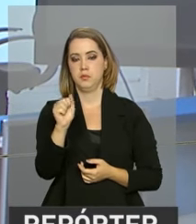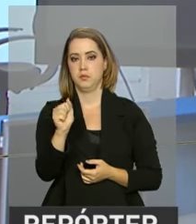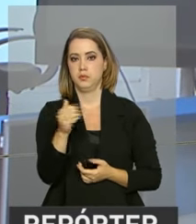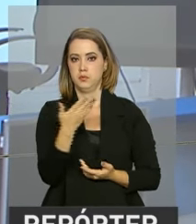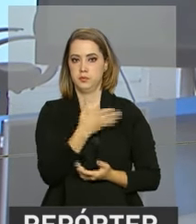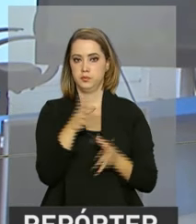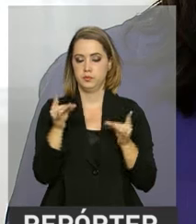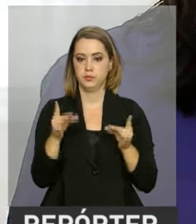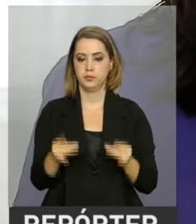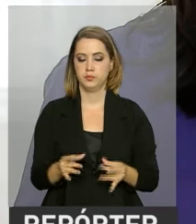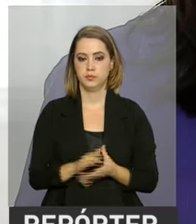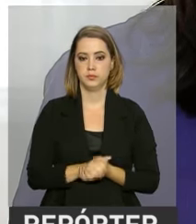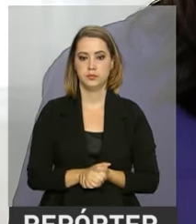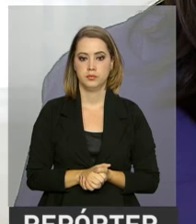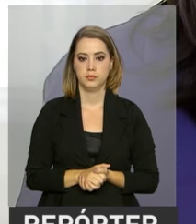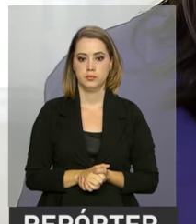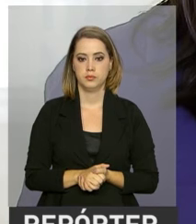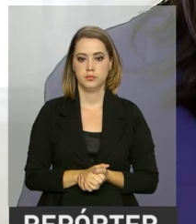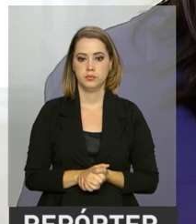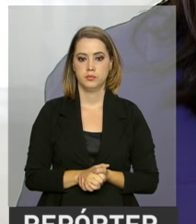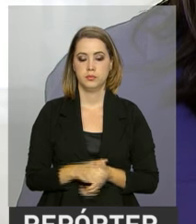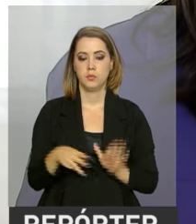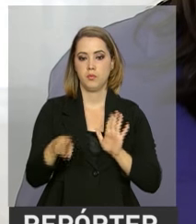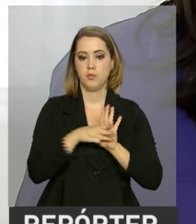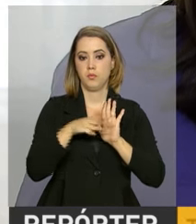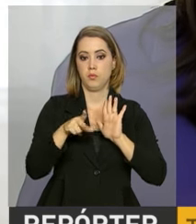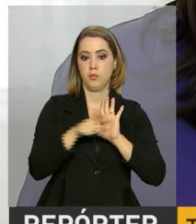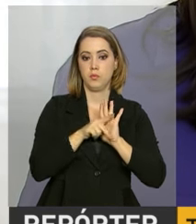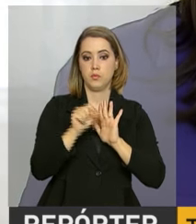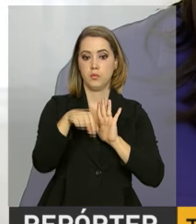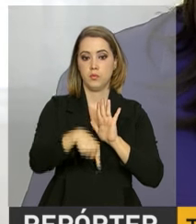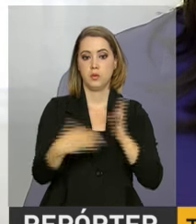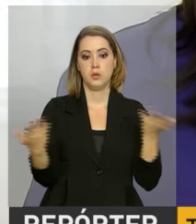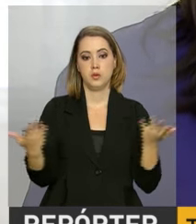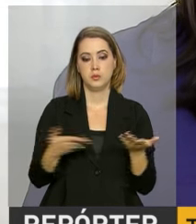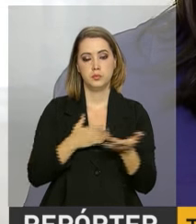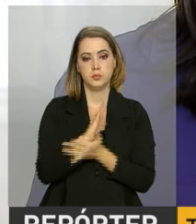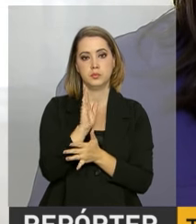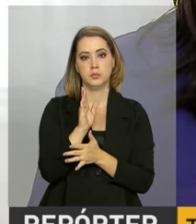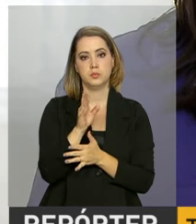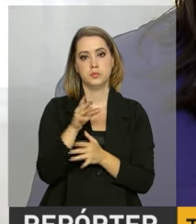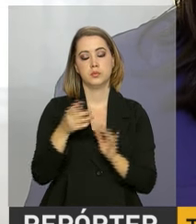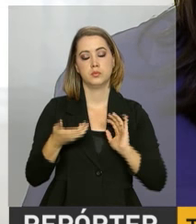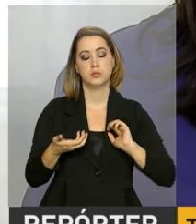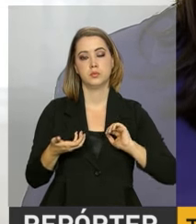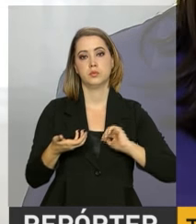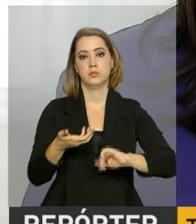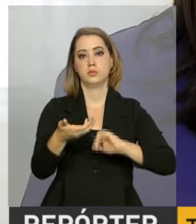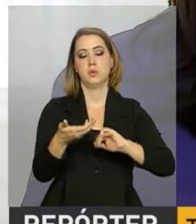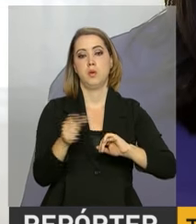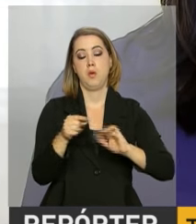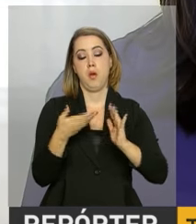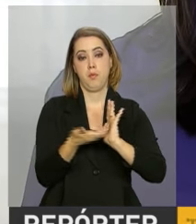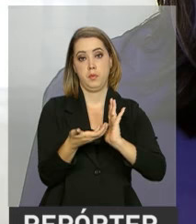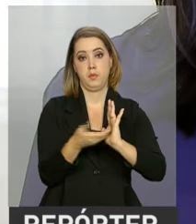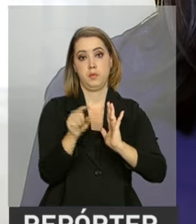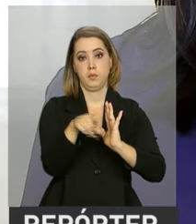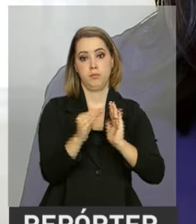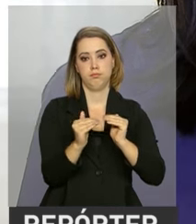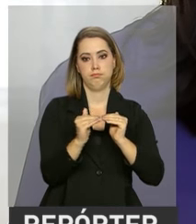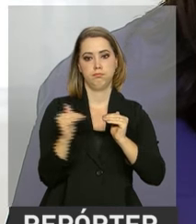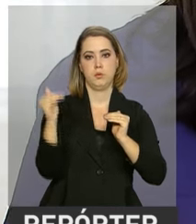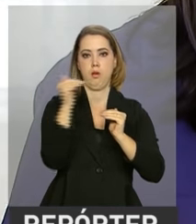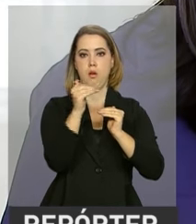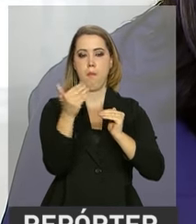os detalhes a medida provisória aprovada nesta terça-feira pela câmara dos deputados aumenta a carga horária do ensino